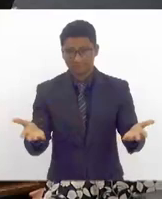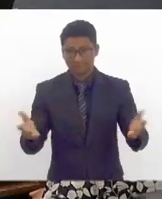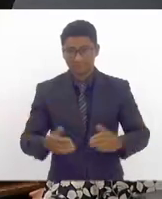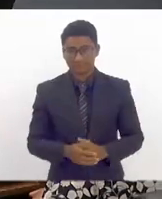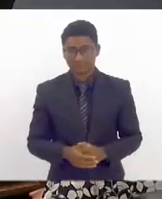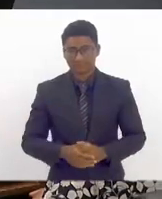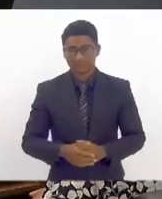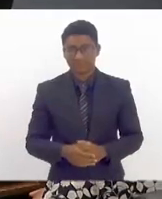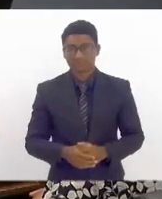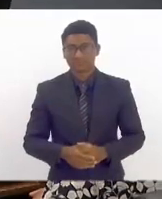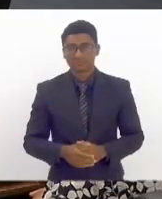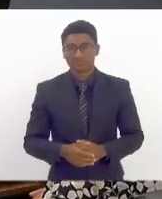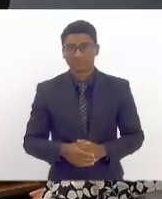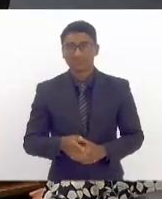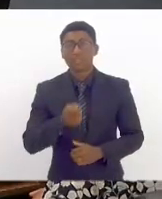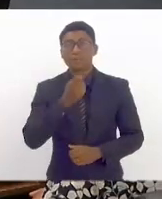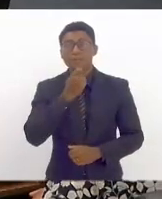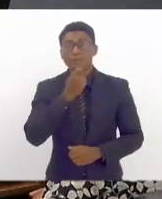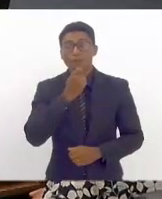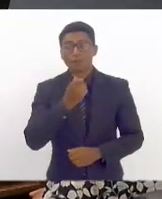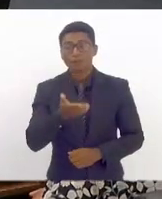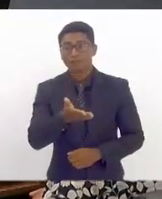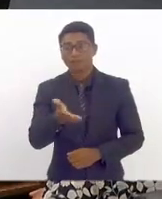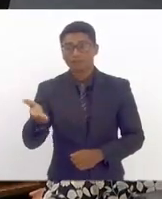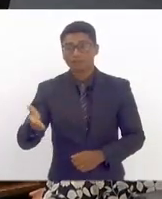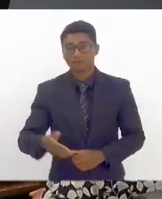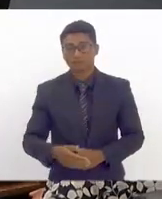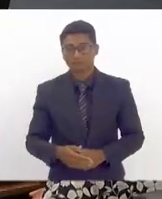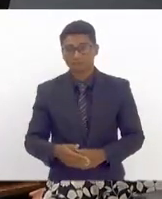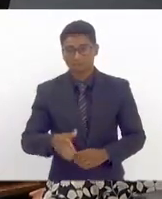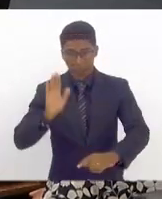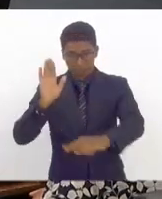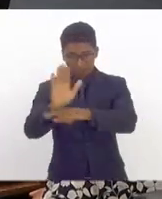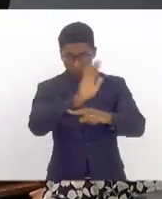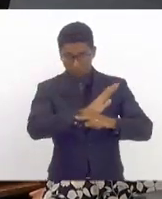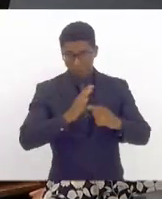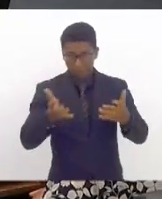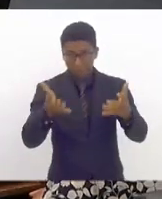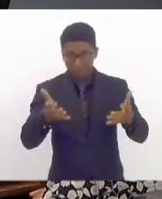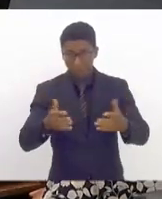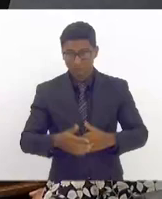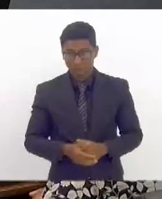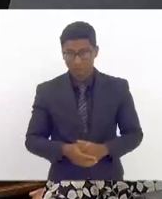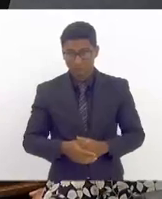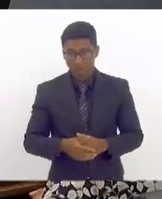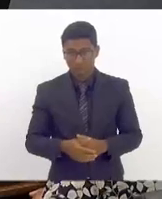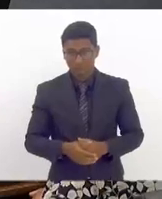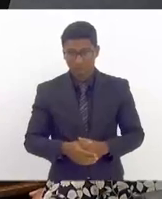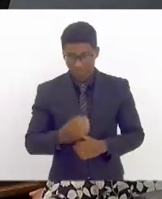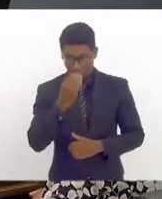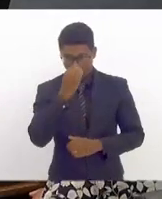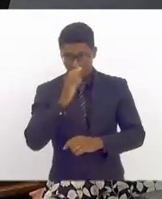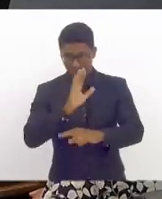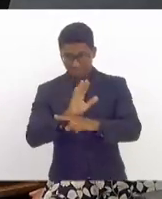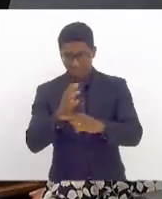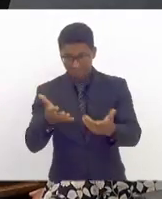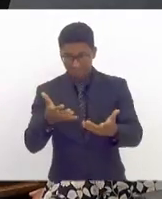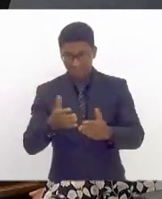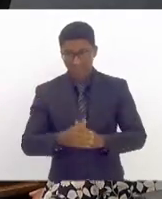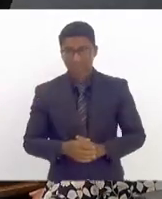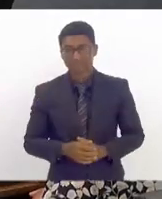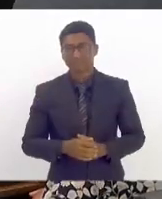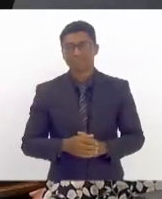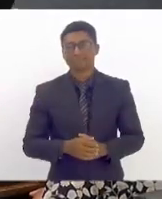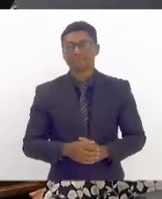microfone apostos vocês querem ajuda aí precisa de dois palhaços para tocar alguma coisa não né só tocar o terror